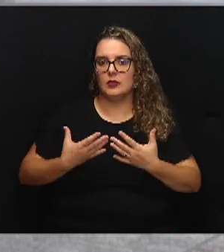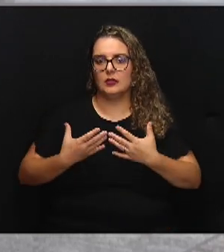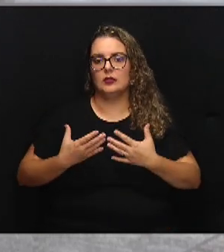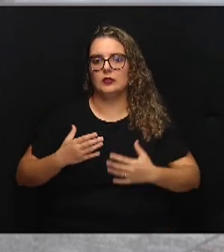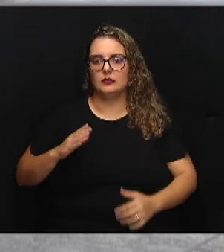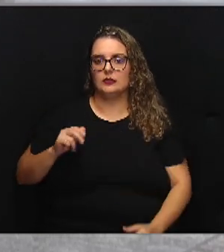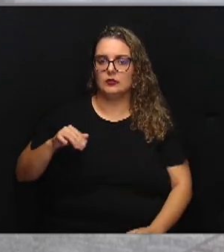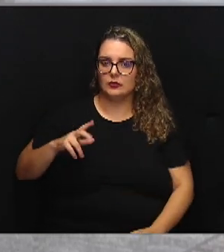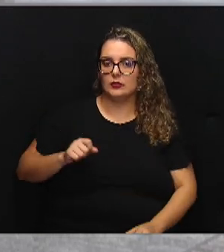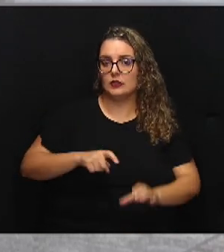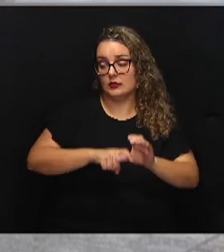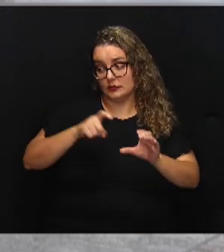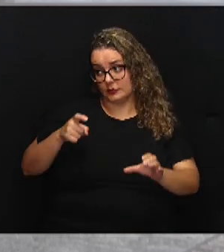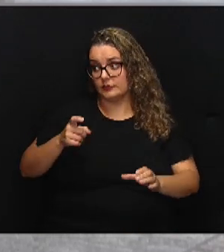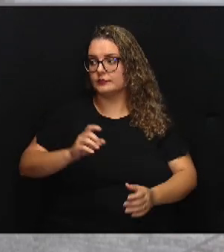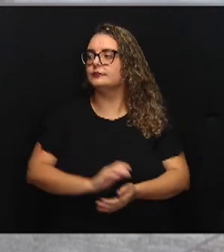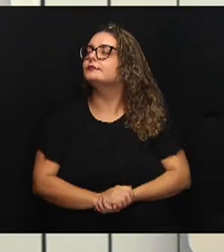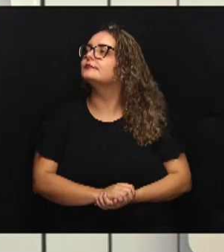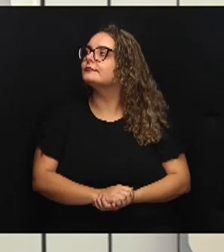de independência, né?